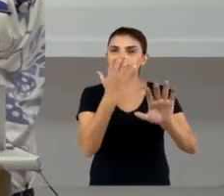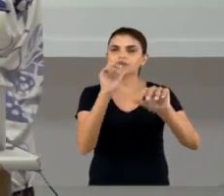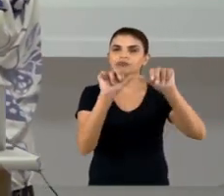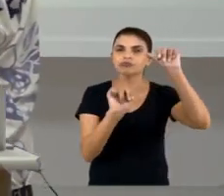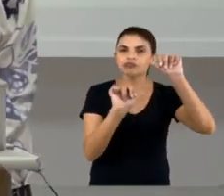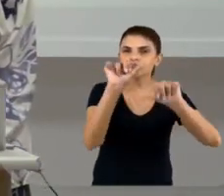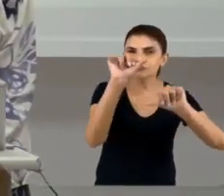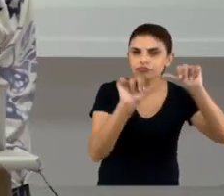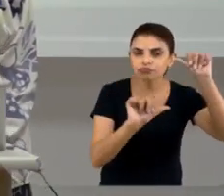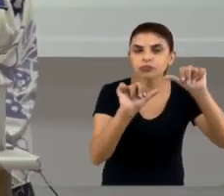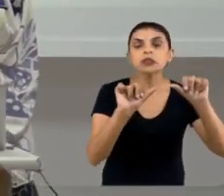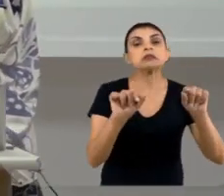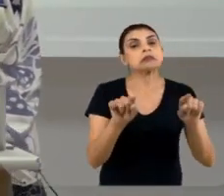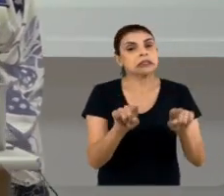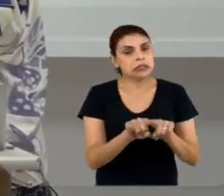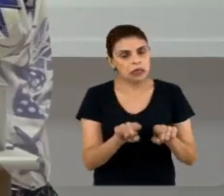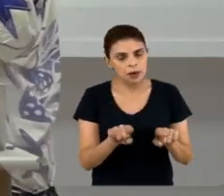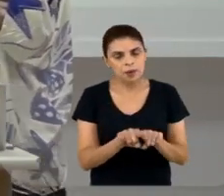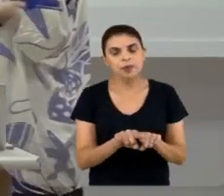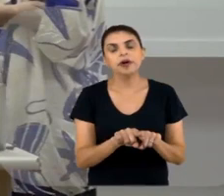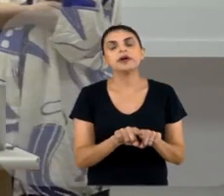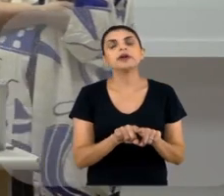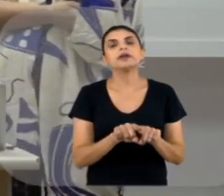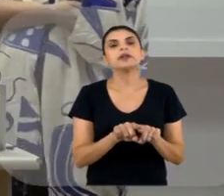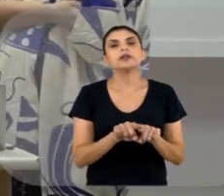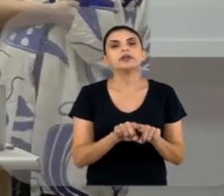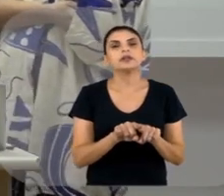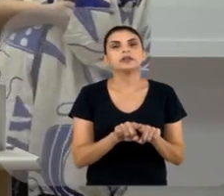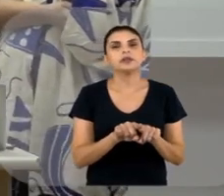a questão de recurso aberto.